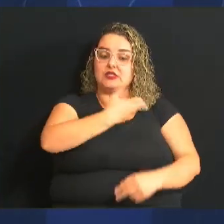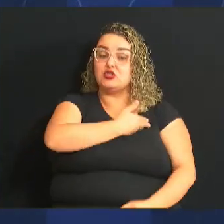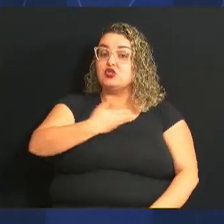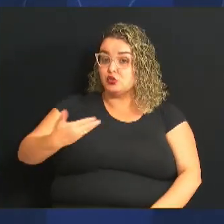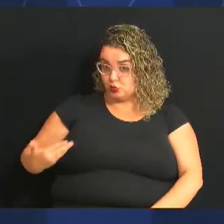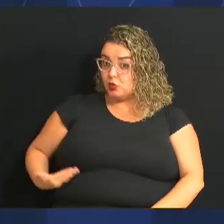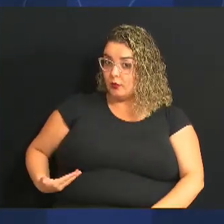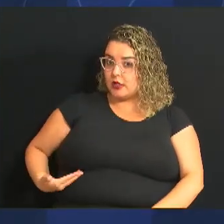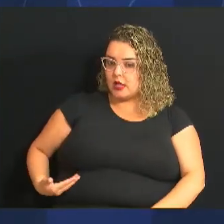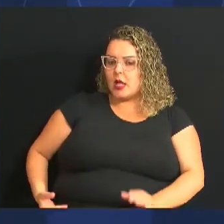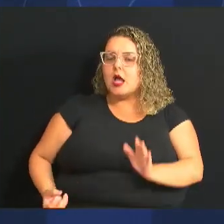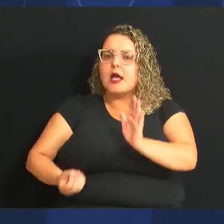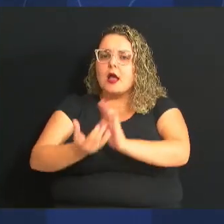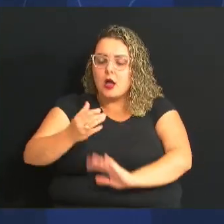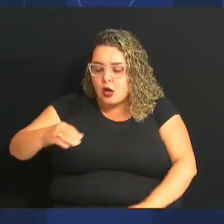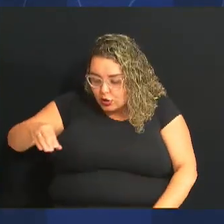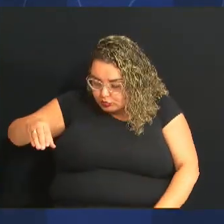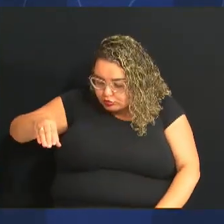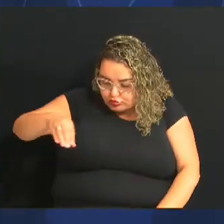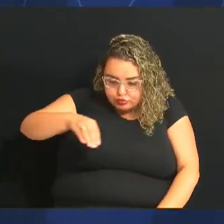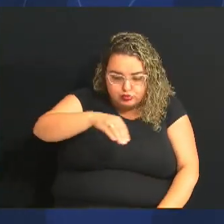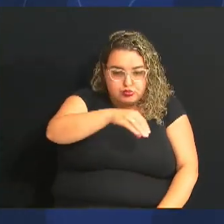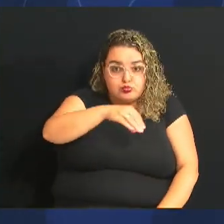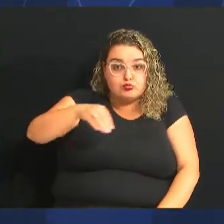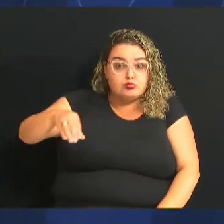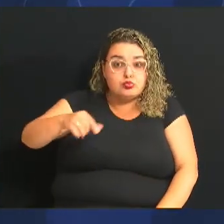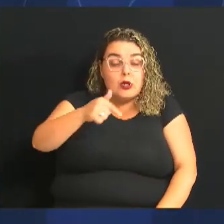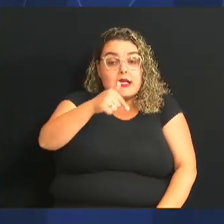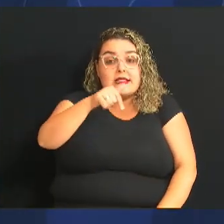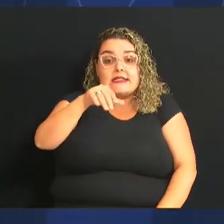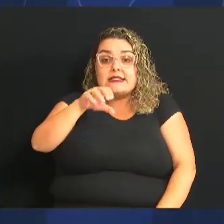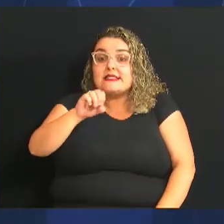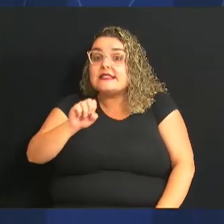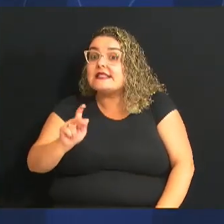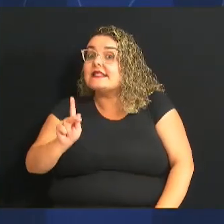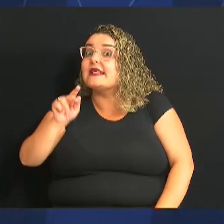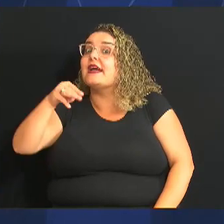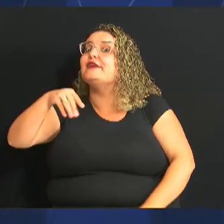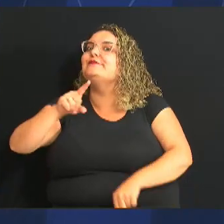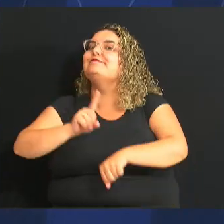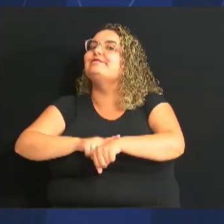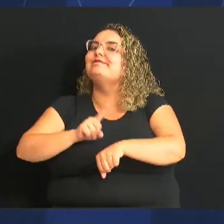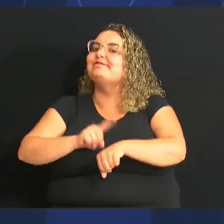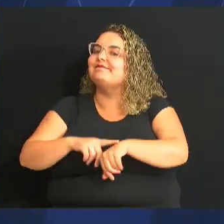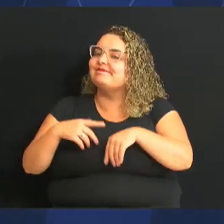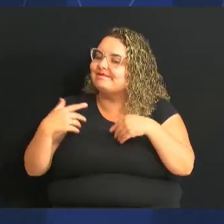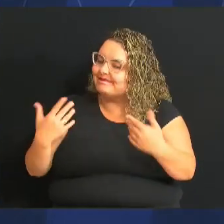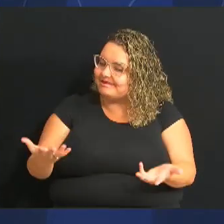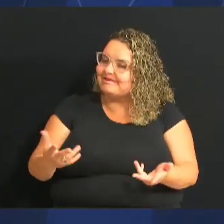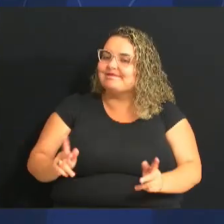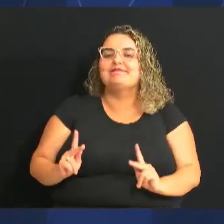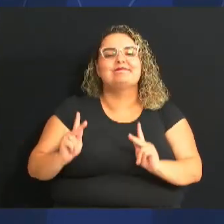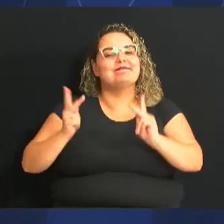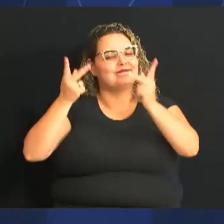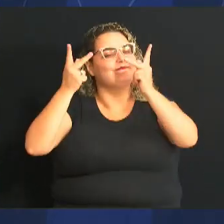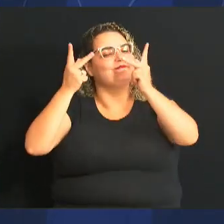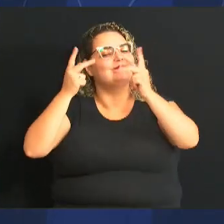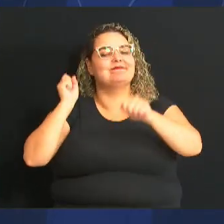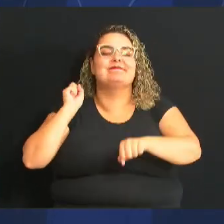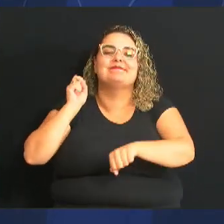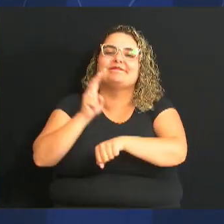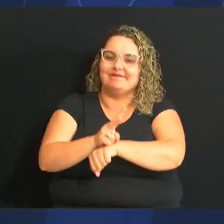criaram um carrinho que passa de 70 km por hora e com isso conquistaram uma vaga